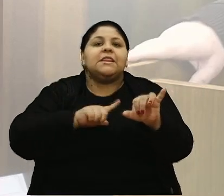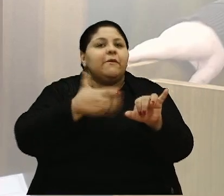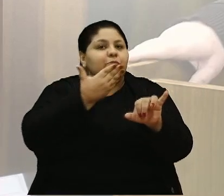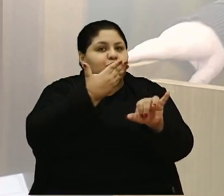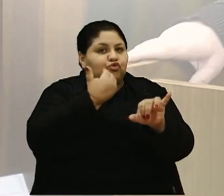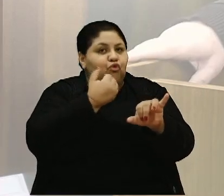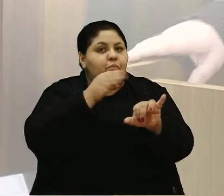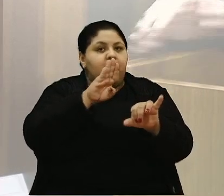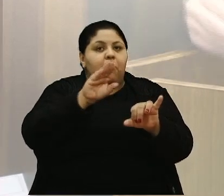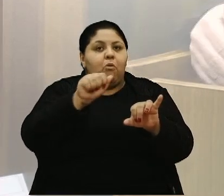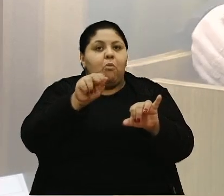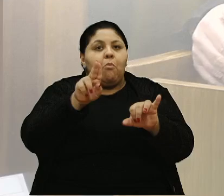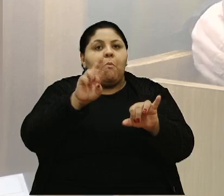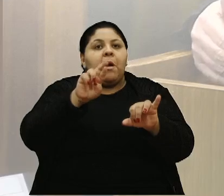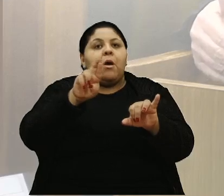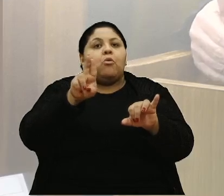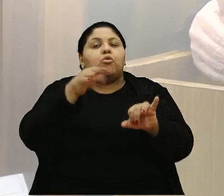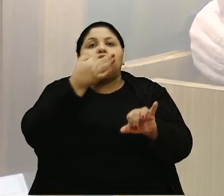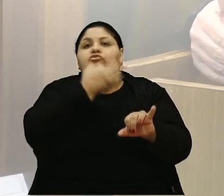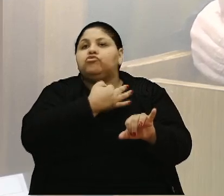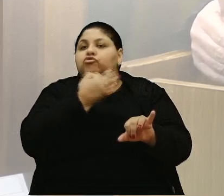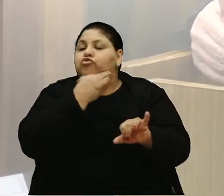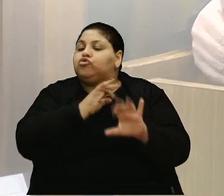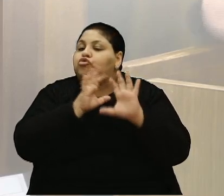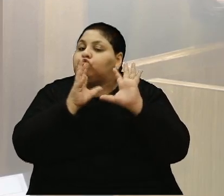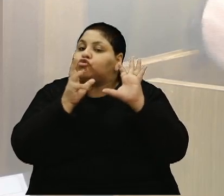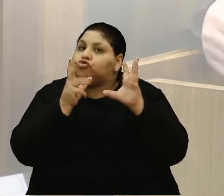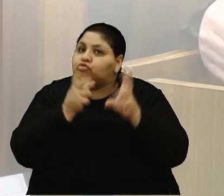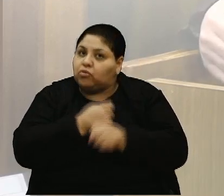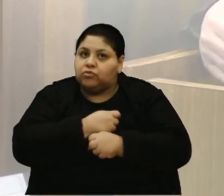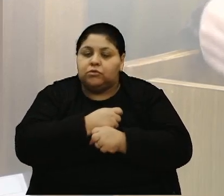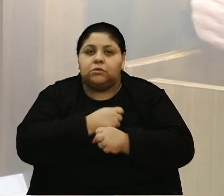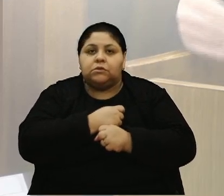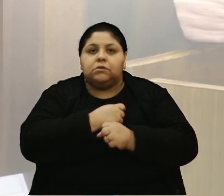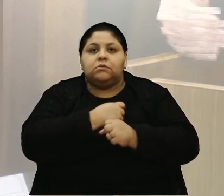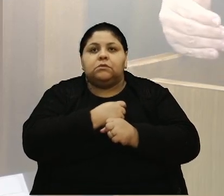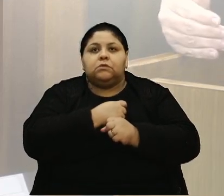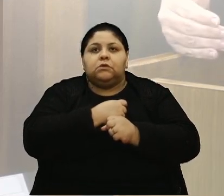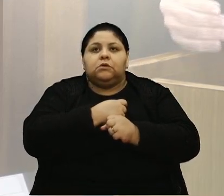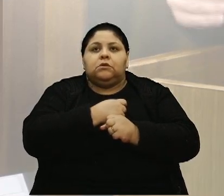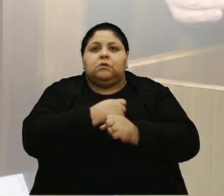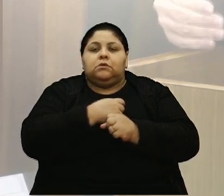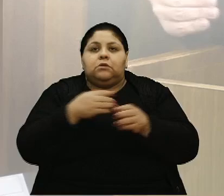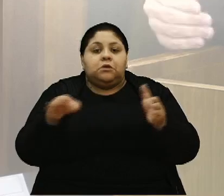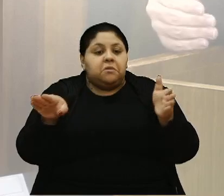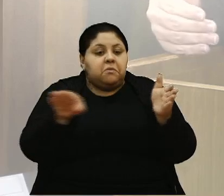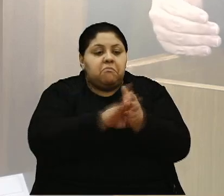Bauru de Caxias. E todos, vereador Wes, todos, quando